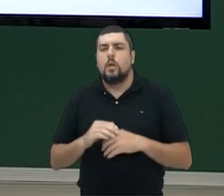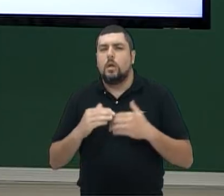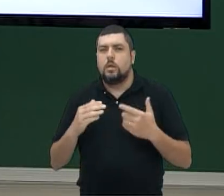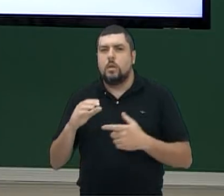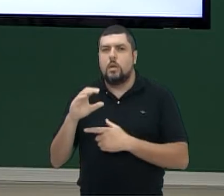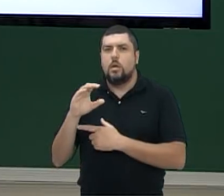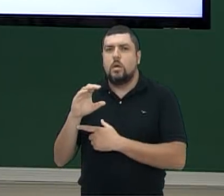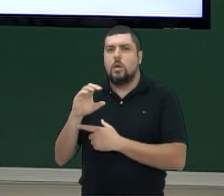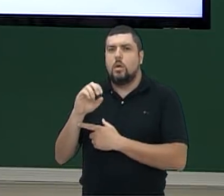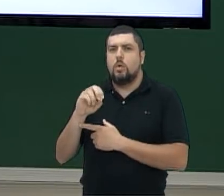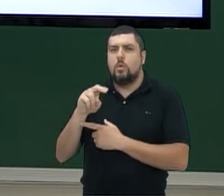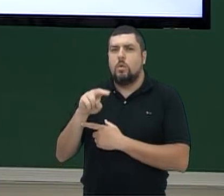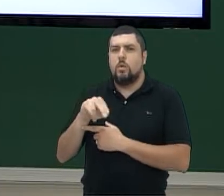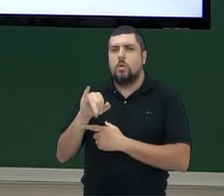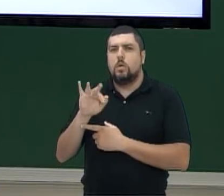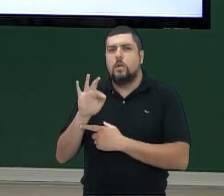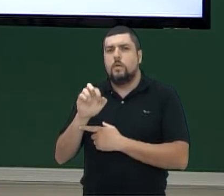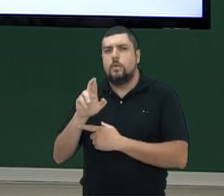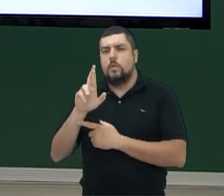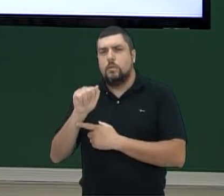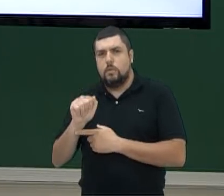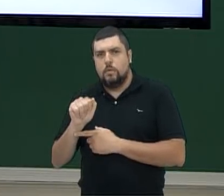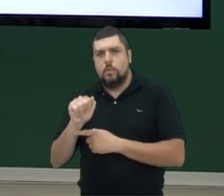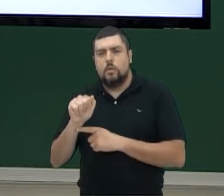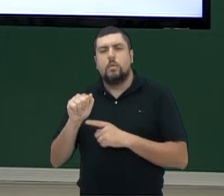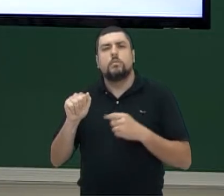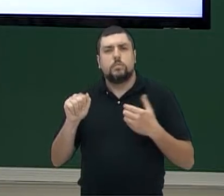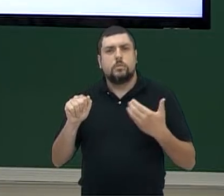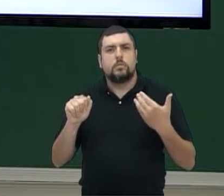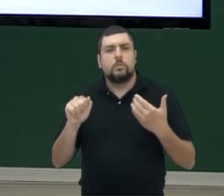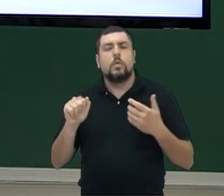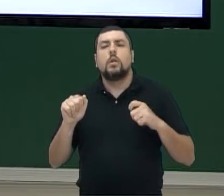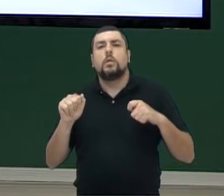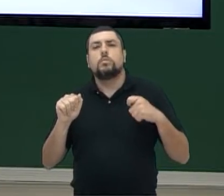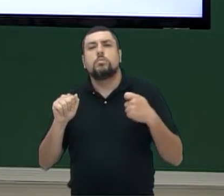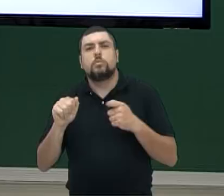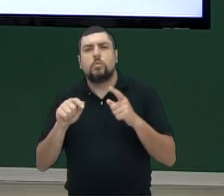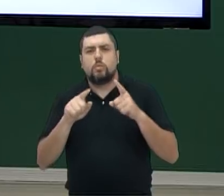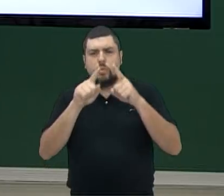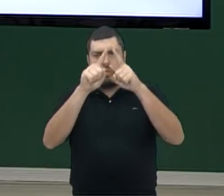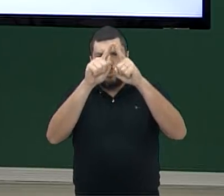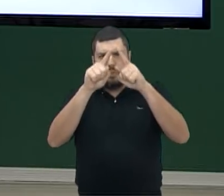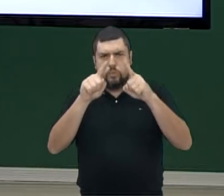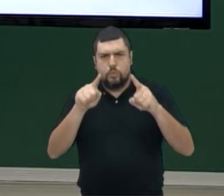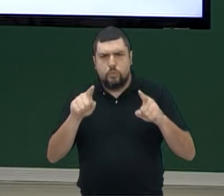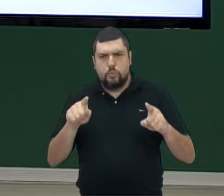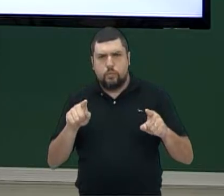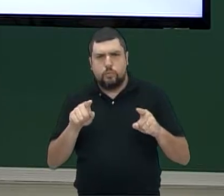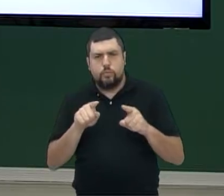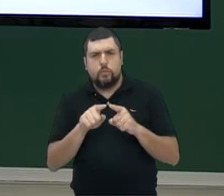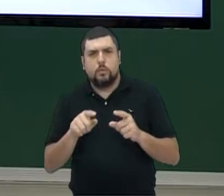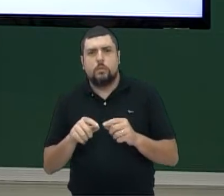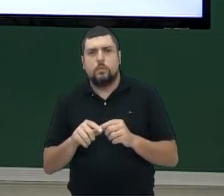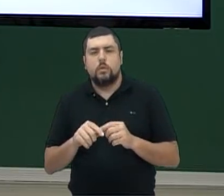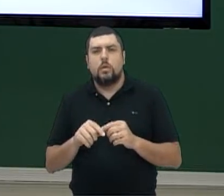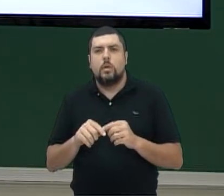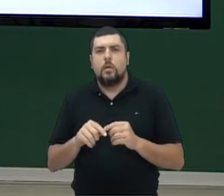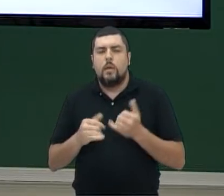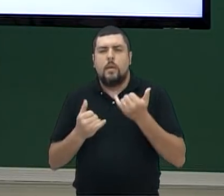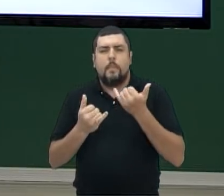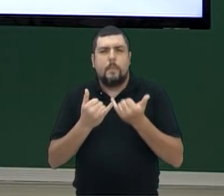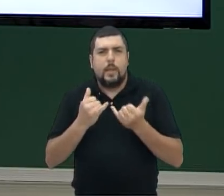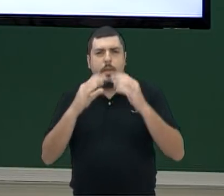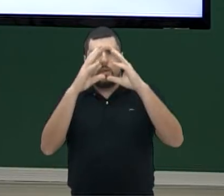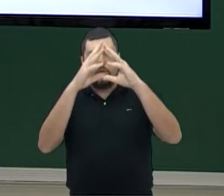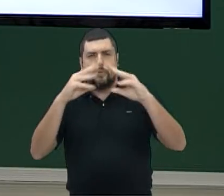falando daquele padrão de árvore utilizado para a árvore de Natal. Quando a gente está falando das árvores de